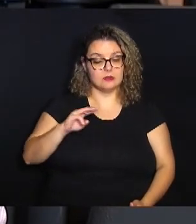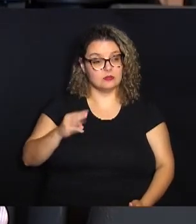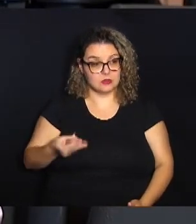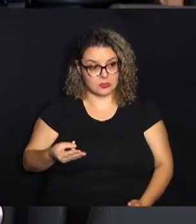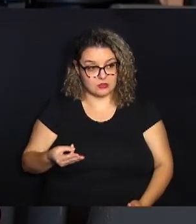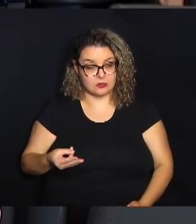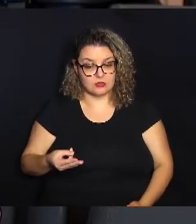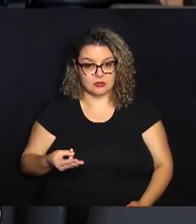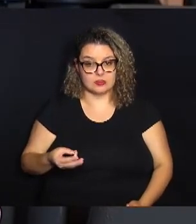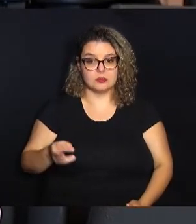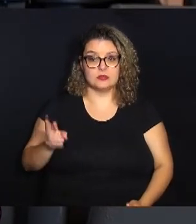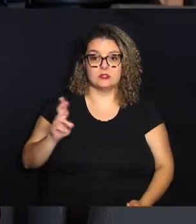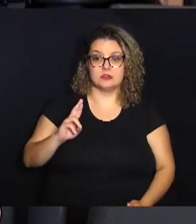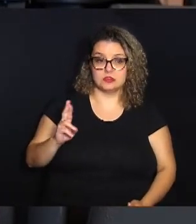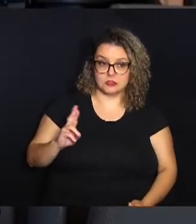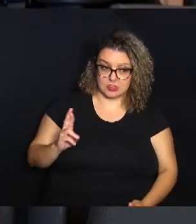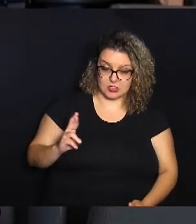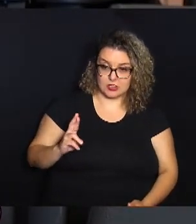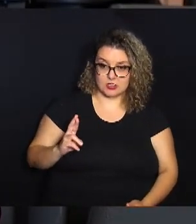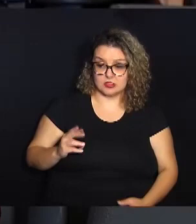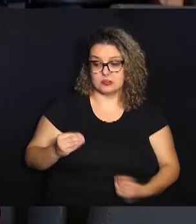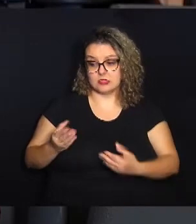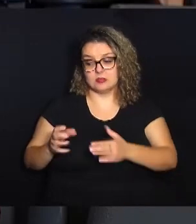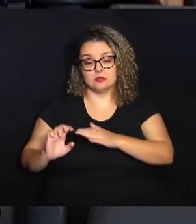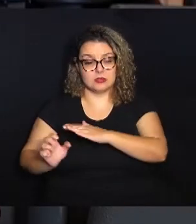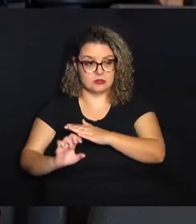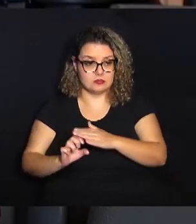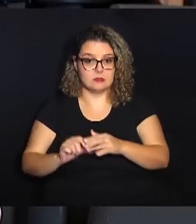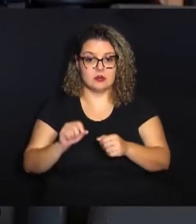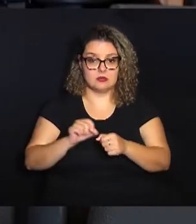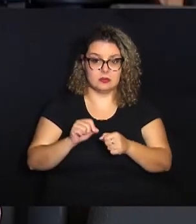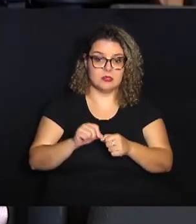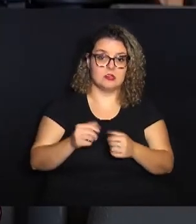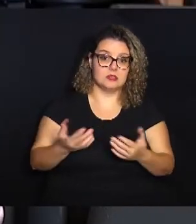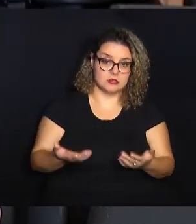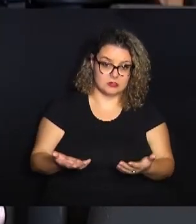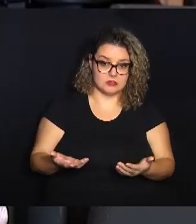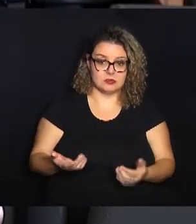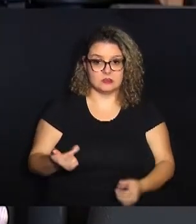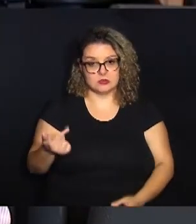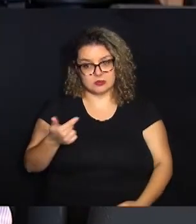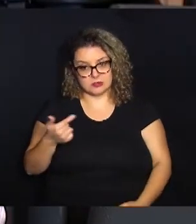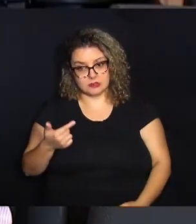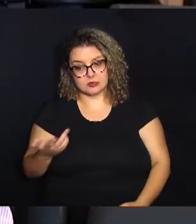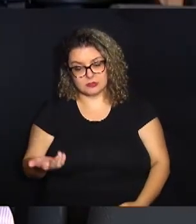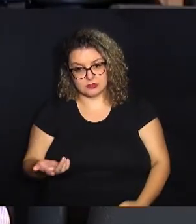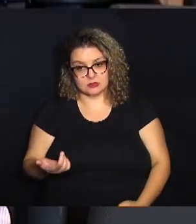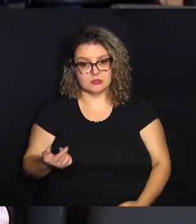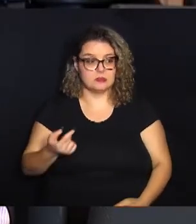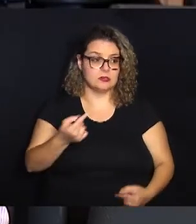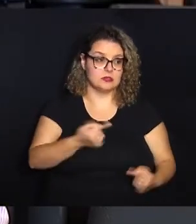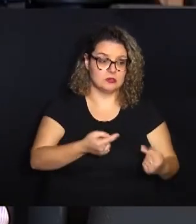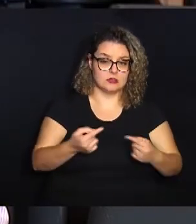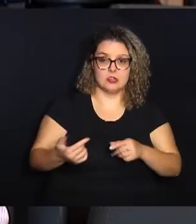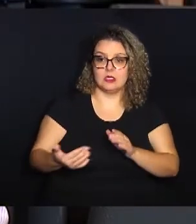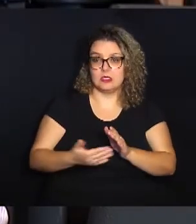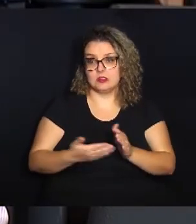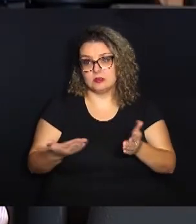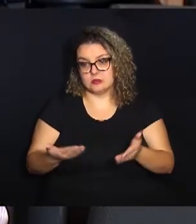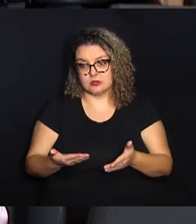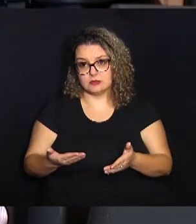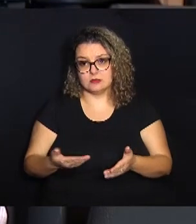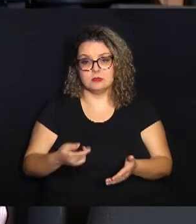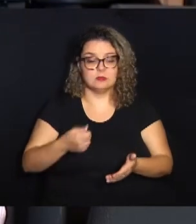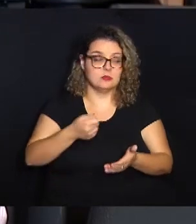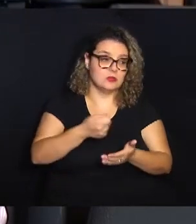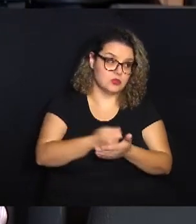as empresas, justamente para, segundo o que é discutido até hoje, né, para cumprir